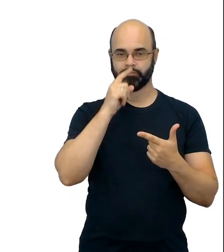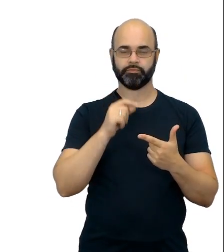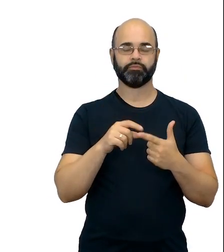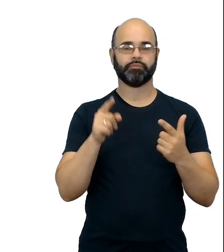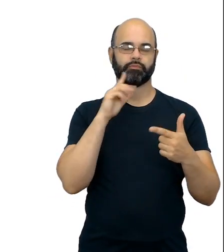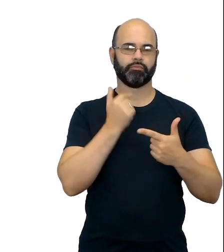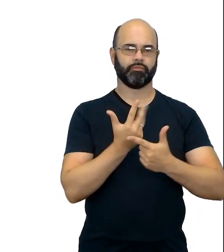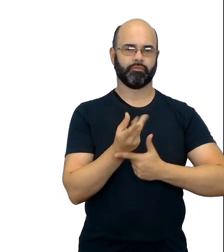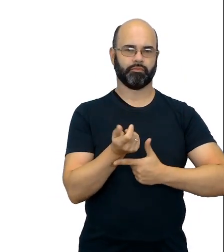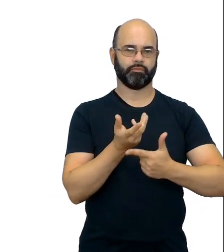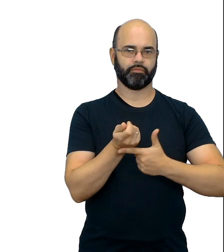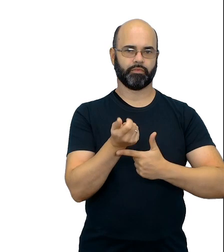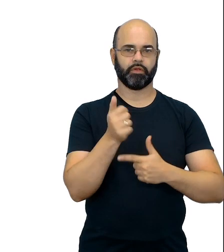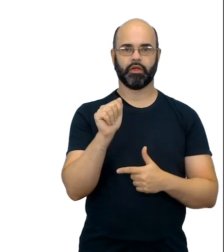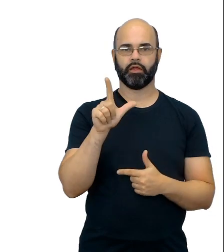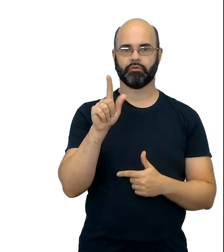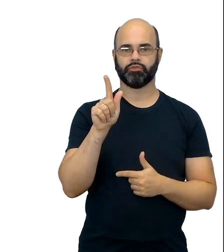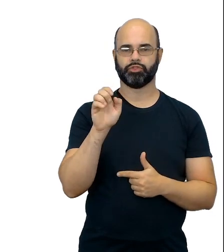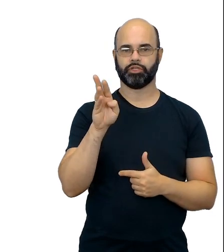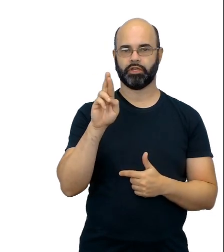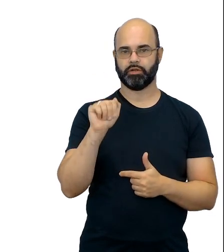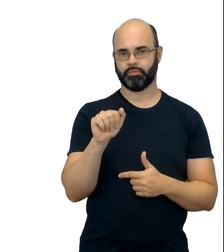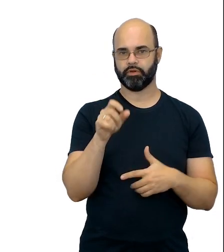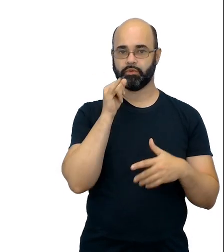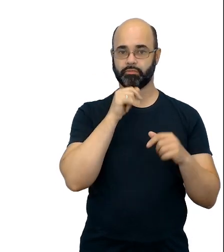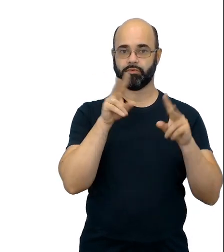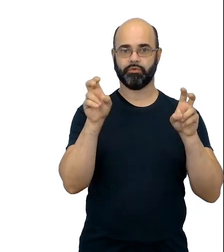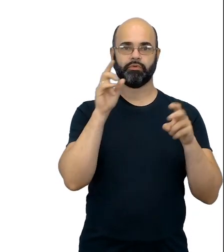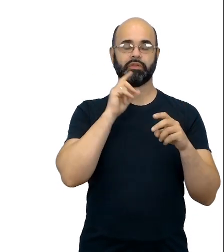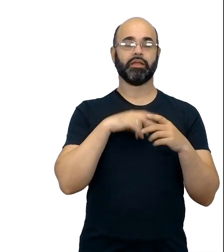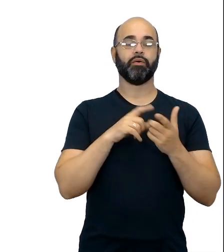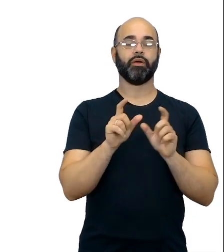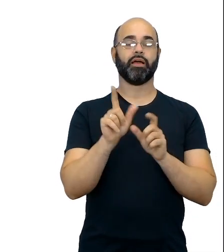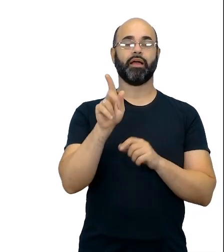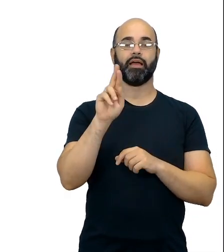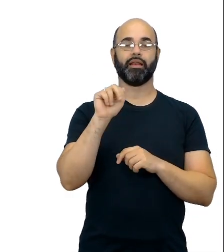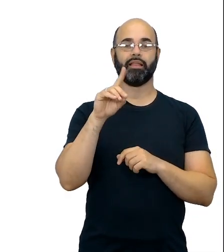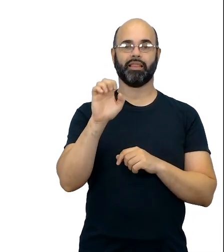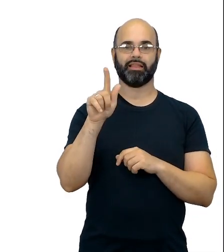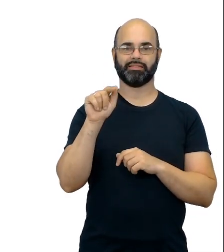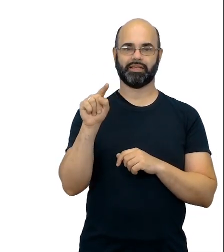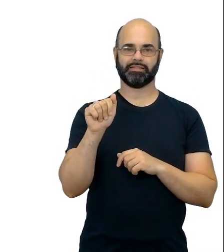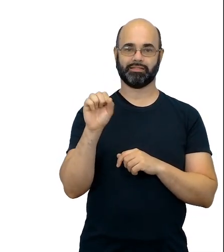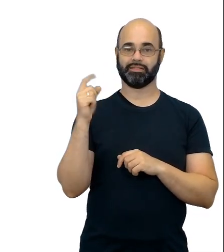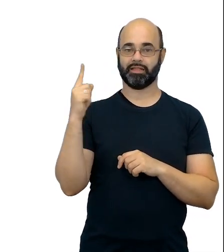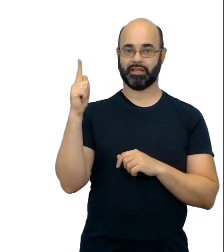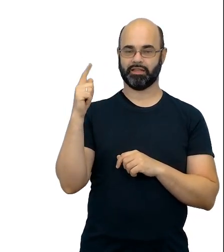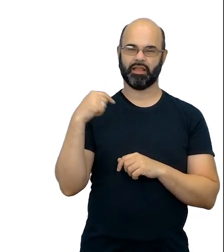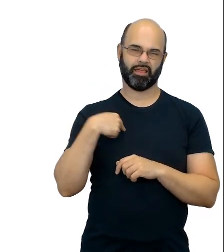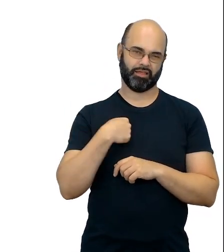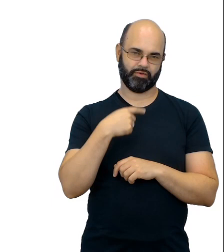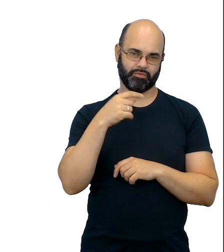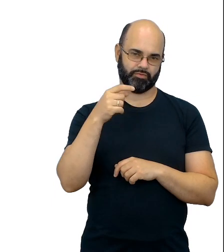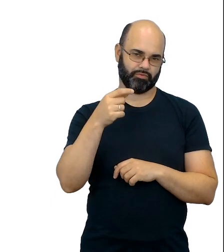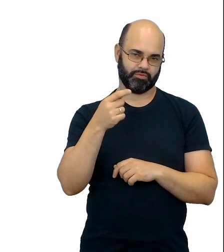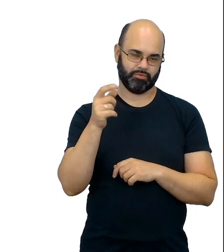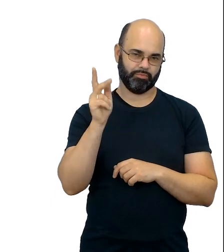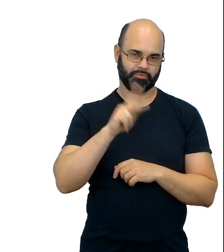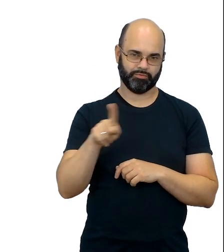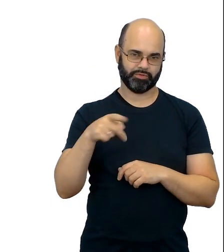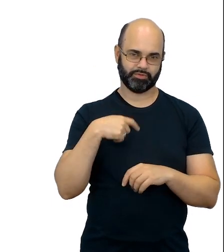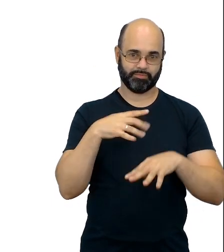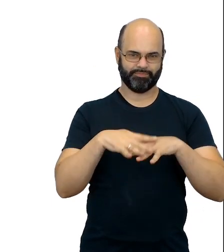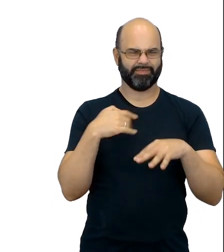envolvo álgebra. Eu envolvo a unidade temática, grandezas, que eu, professor de matemática, eu sei, porque é o